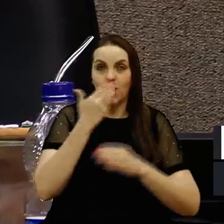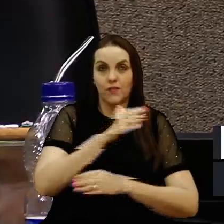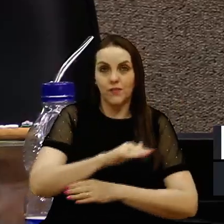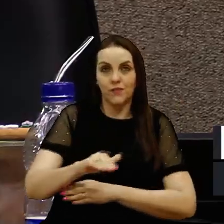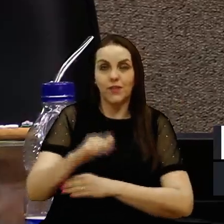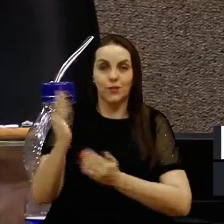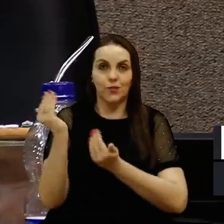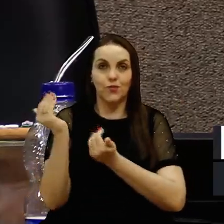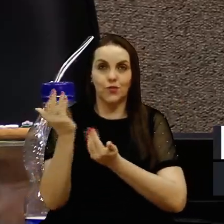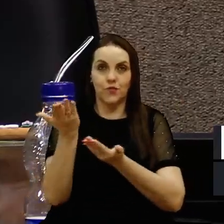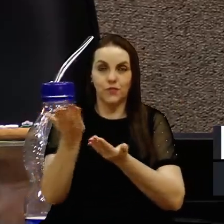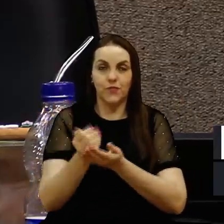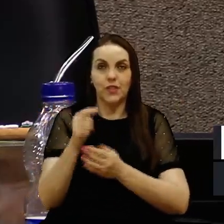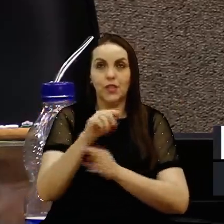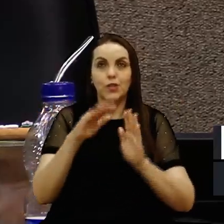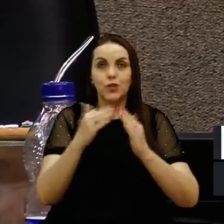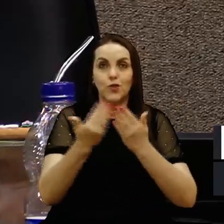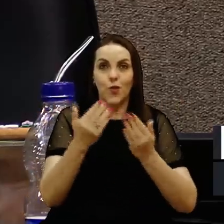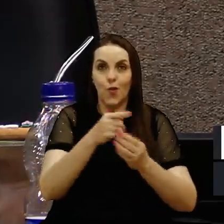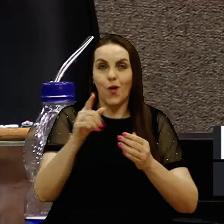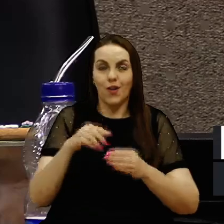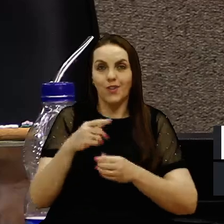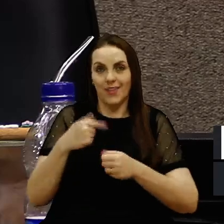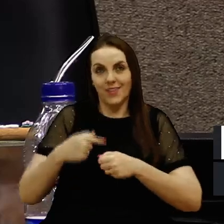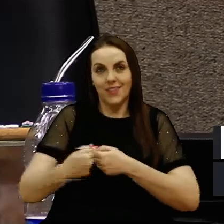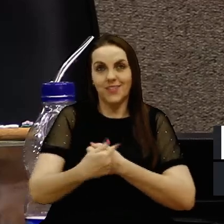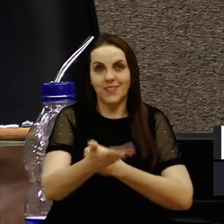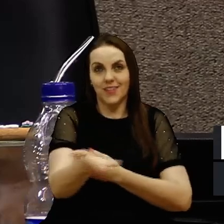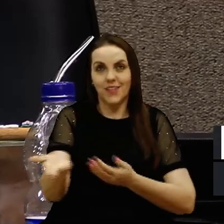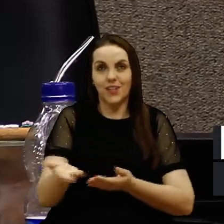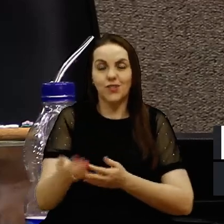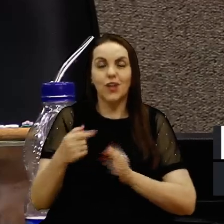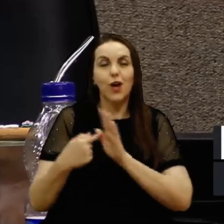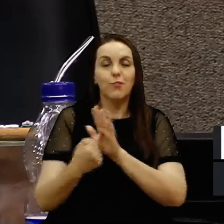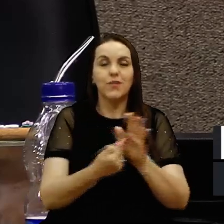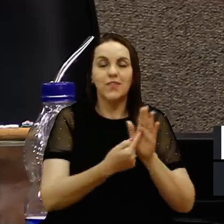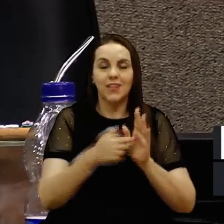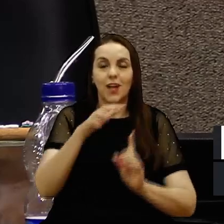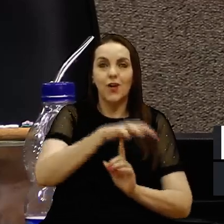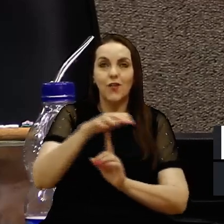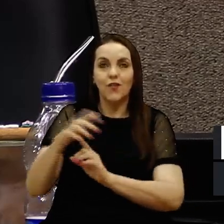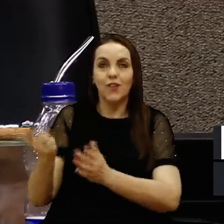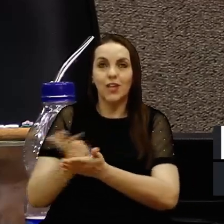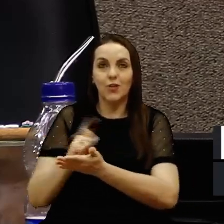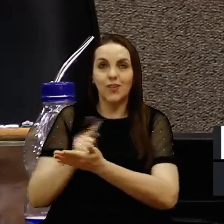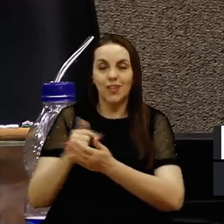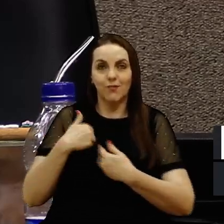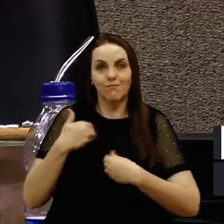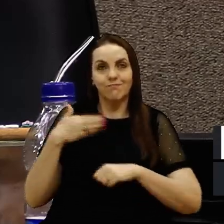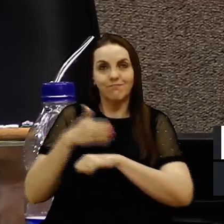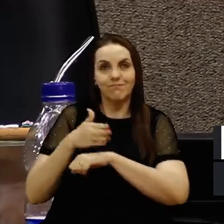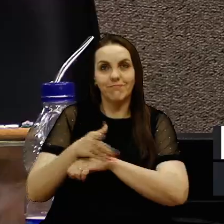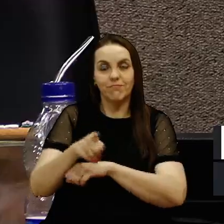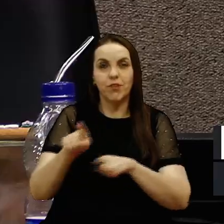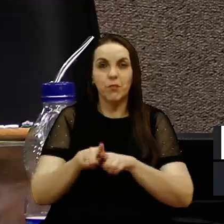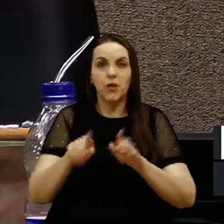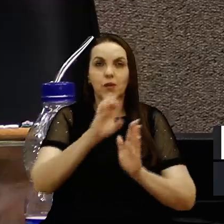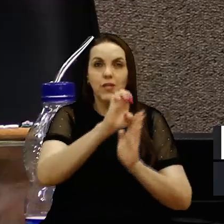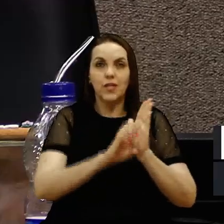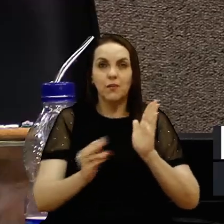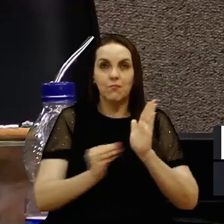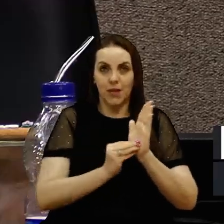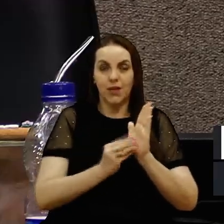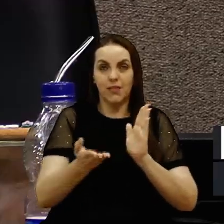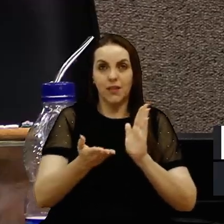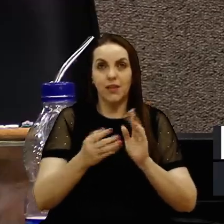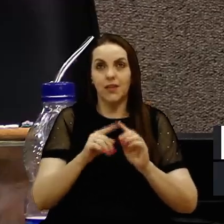aqui do nosso município, já se apresentaram em alguns lugares, inclusive na Feira do Livro, tive a alegria de participar, e nós conseguimos uma emenda parlamentar, já que